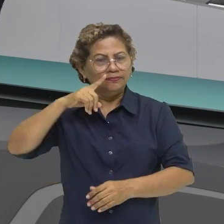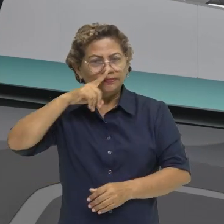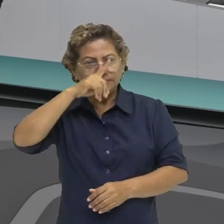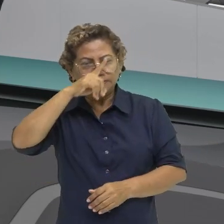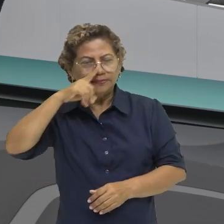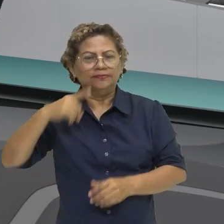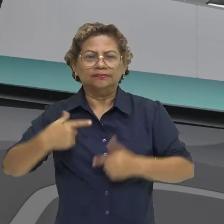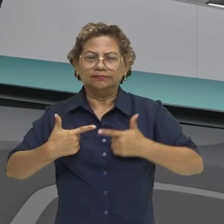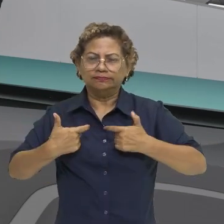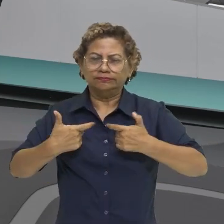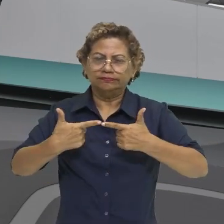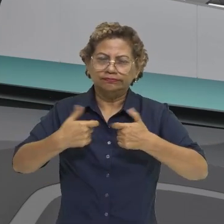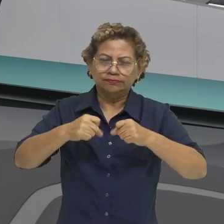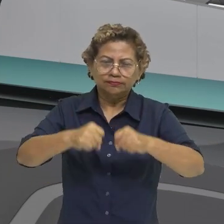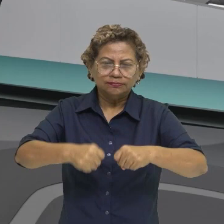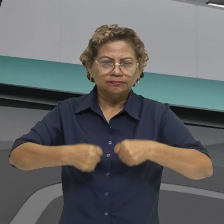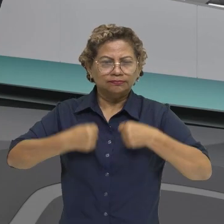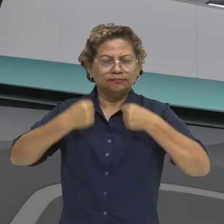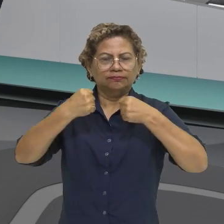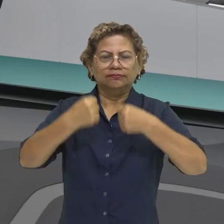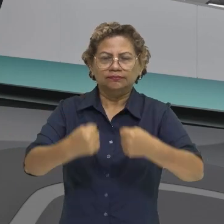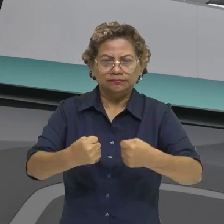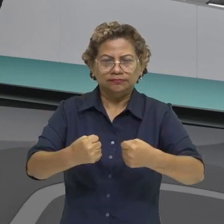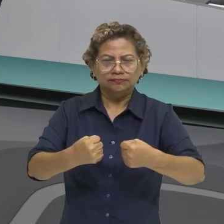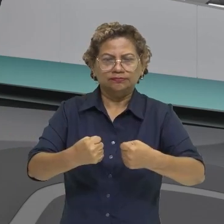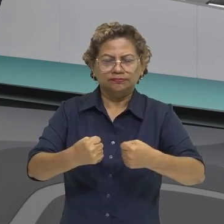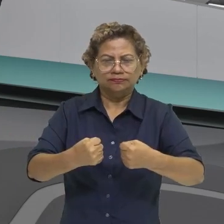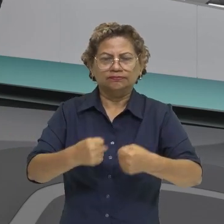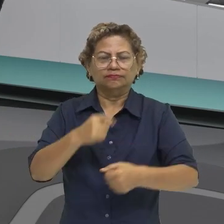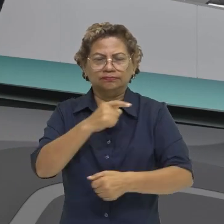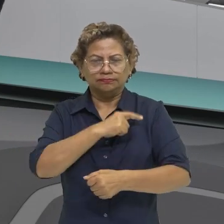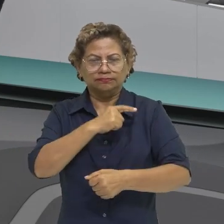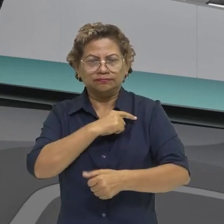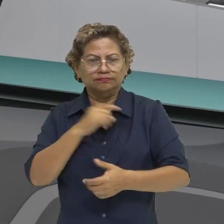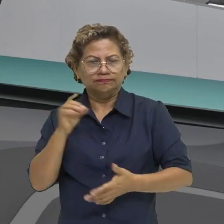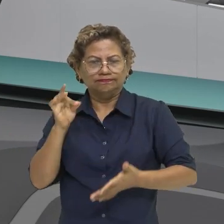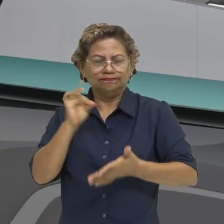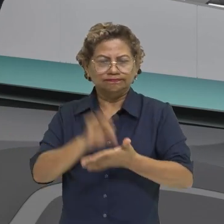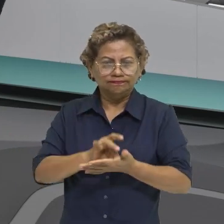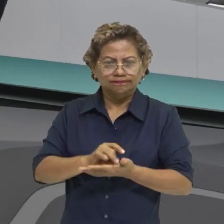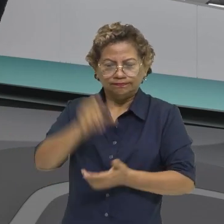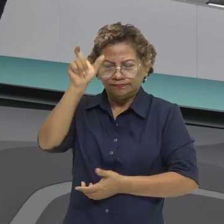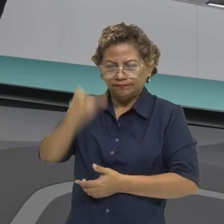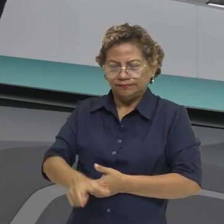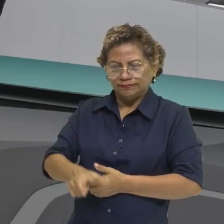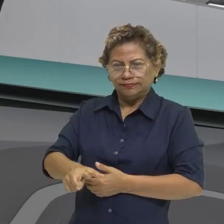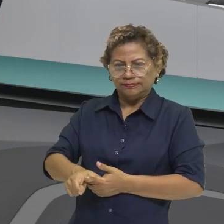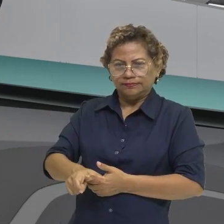e guerras esforçados, mais do que prometia a força humana.